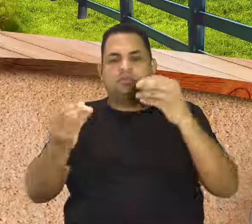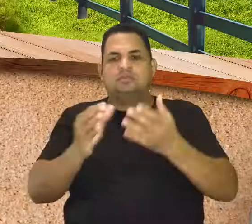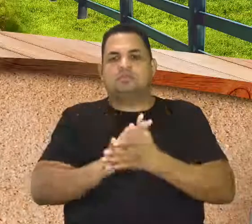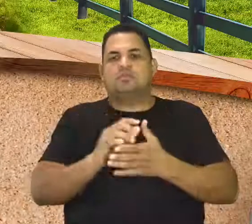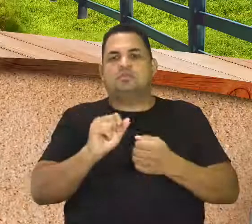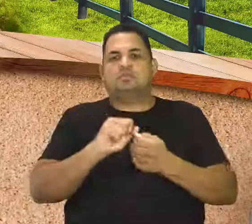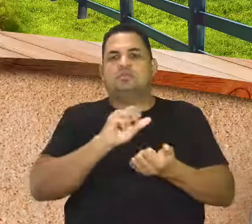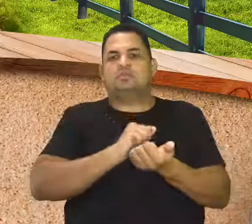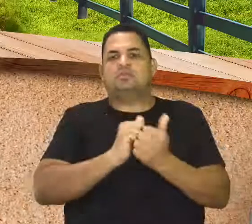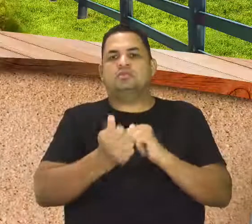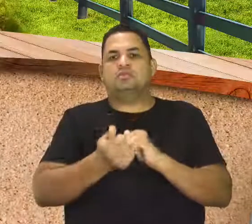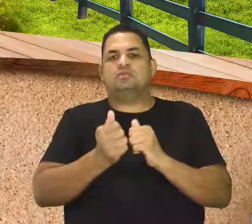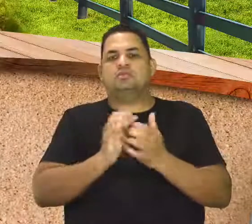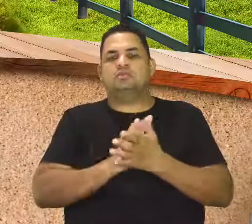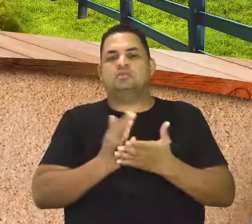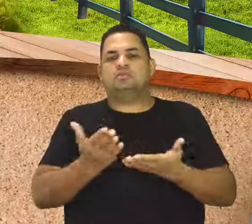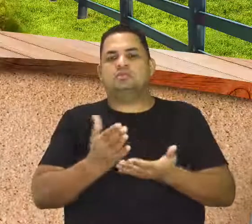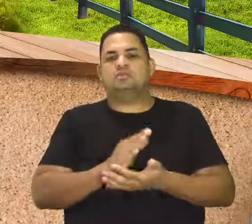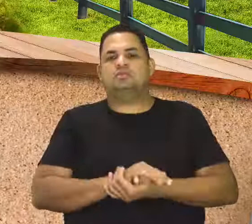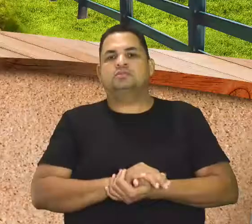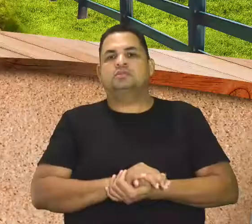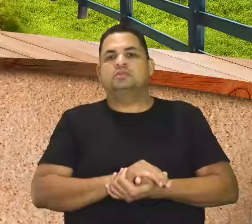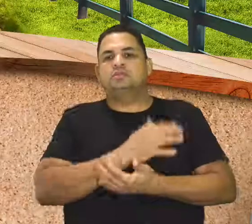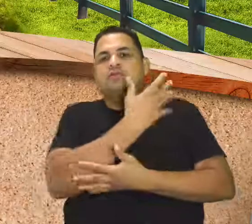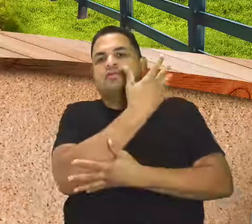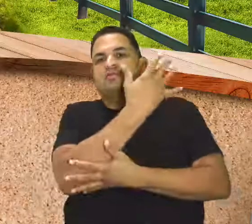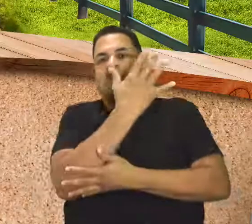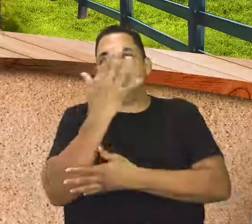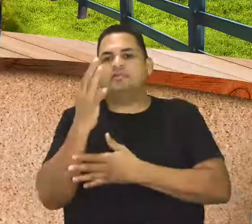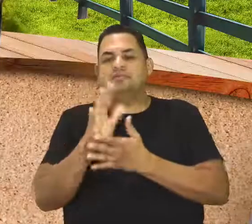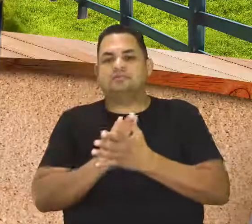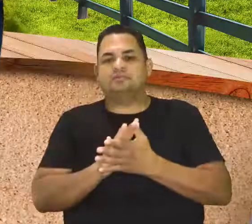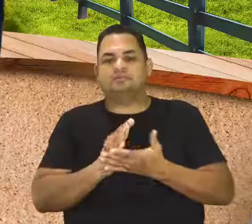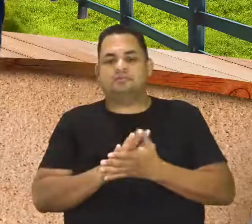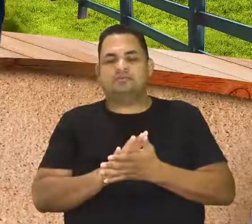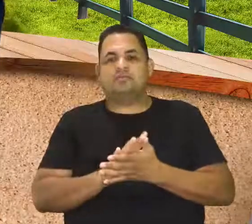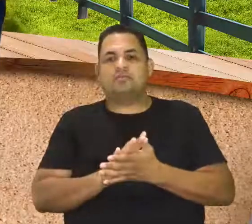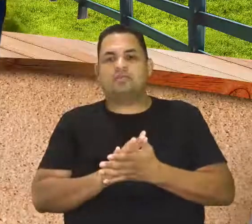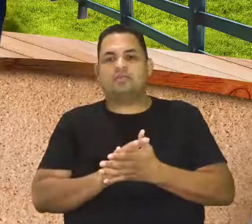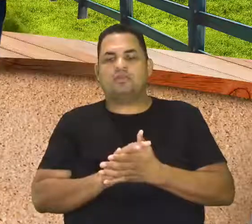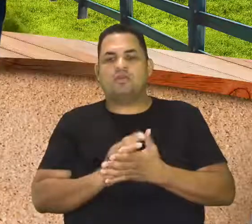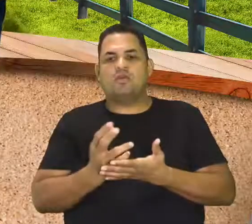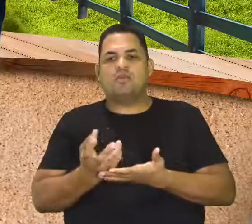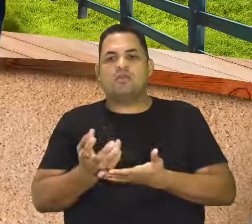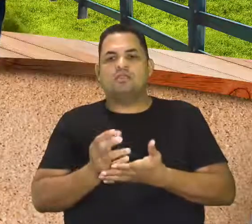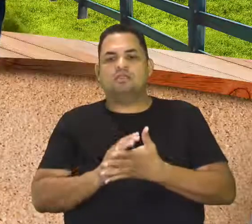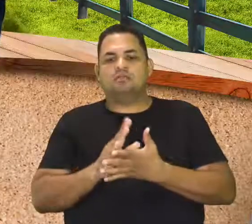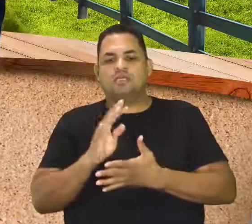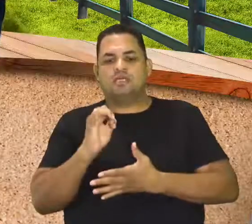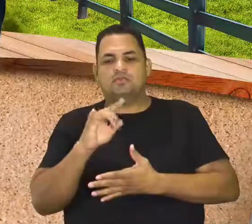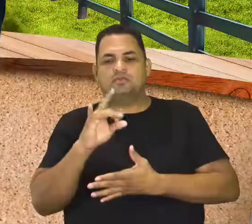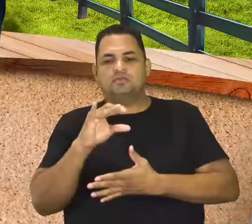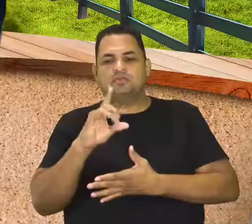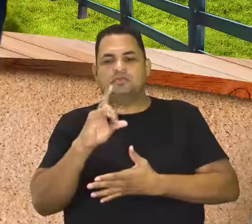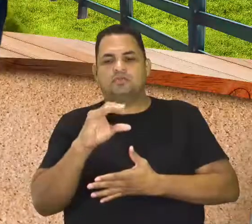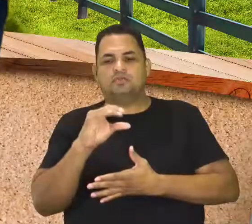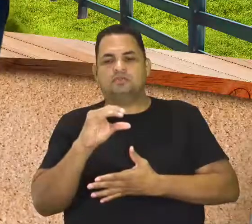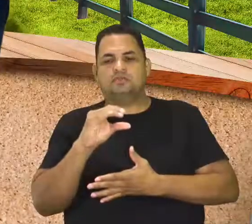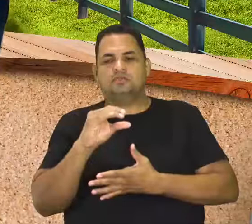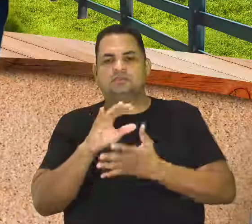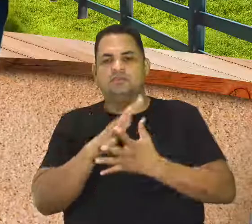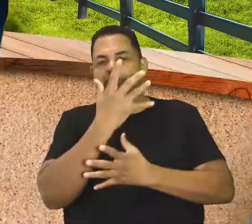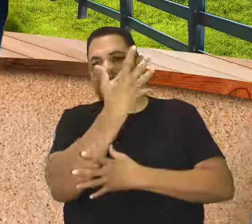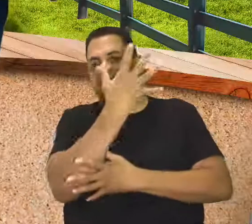vai adaptar para tratos culturais florestais. Por quê? Os tratos culturais florestais,